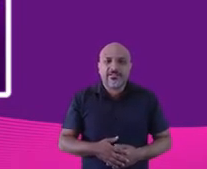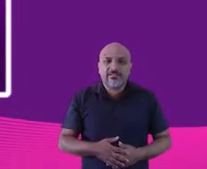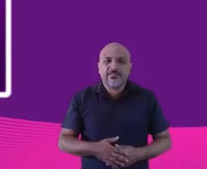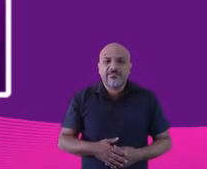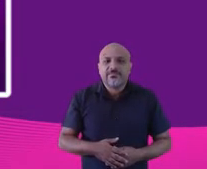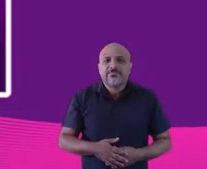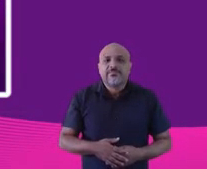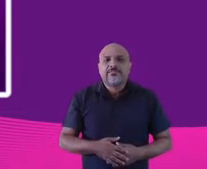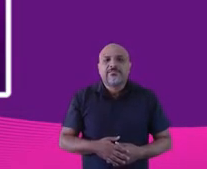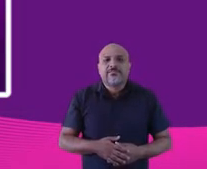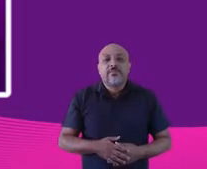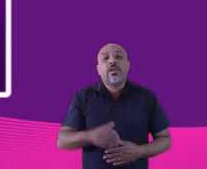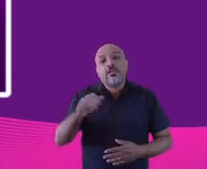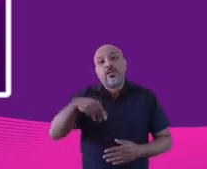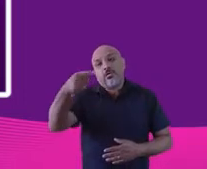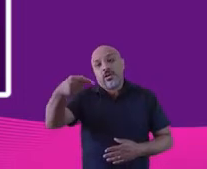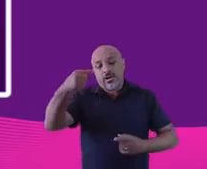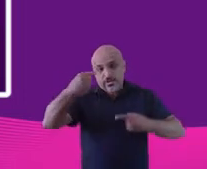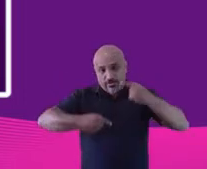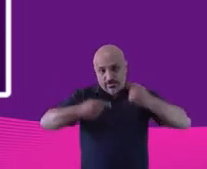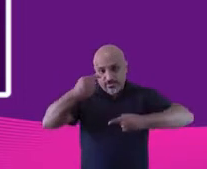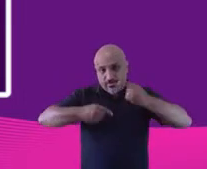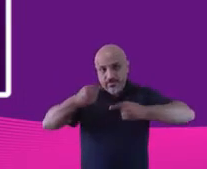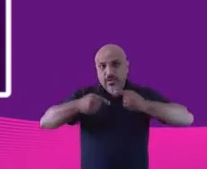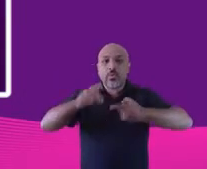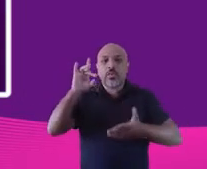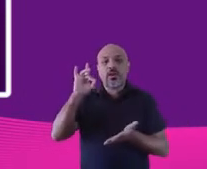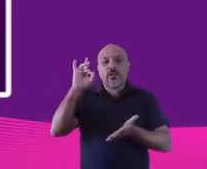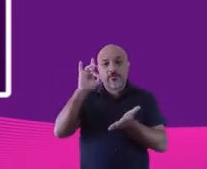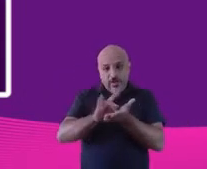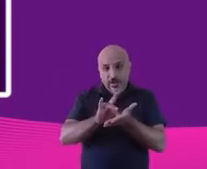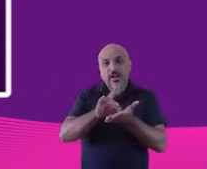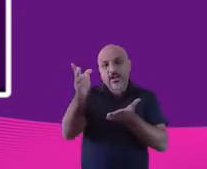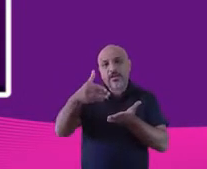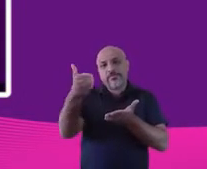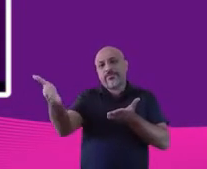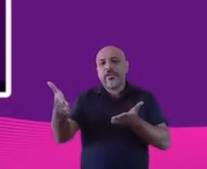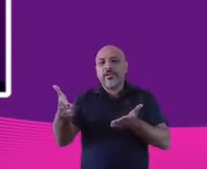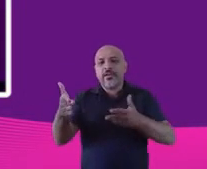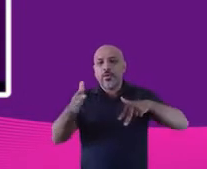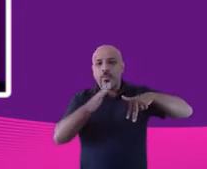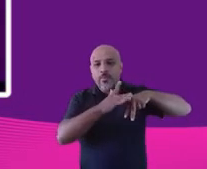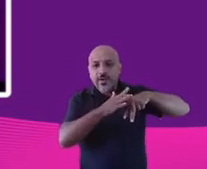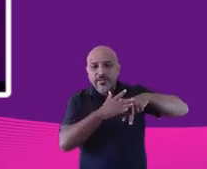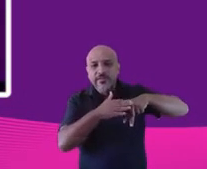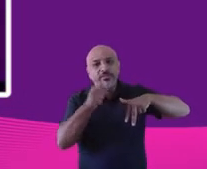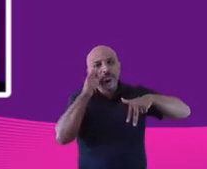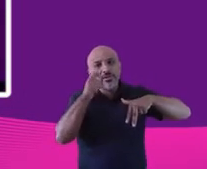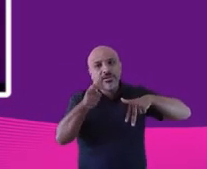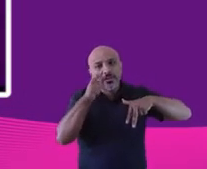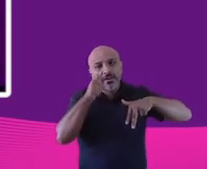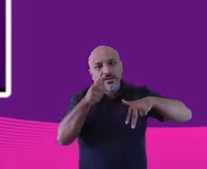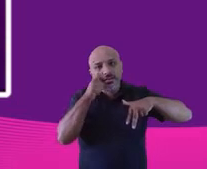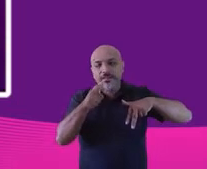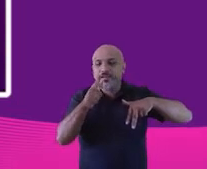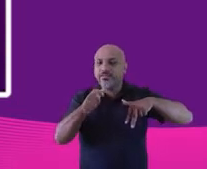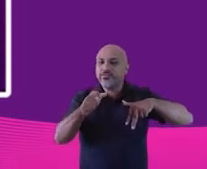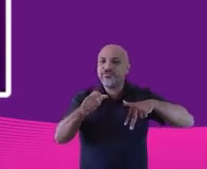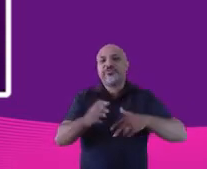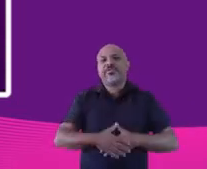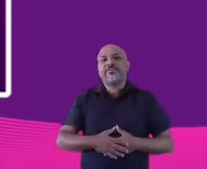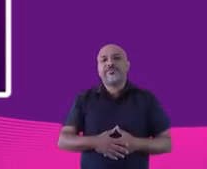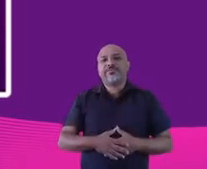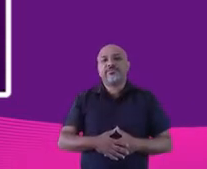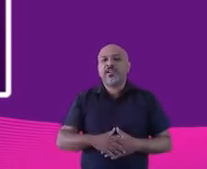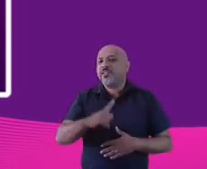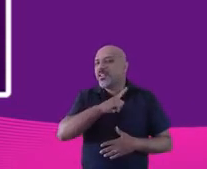a discussão, na verdade, é um paciente bem interessante que tem